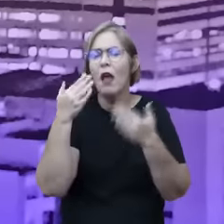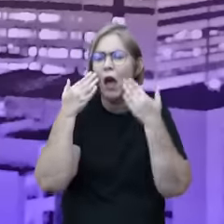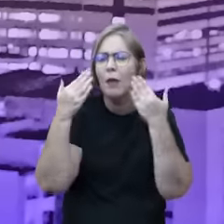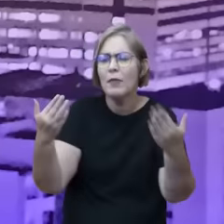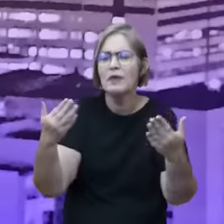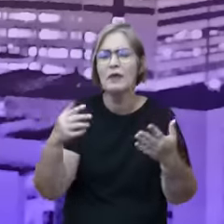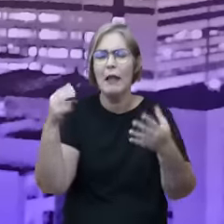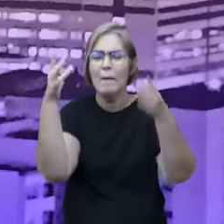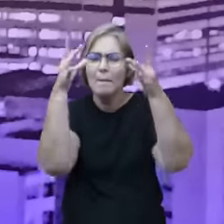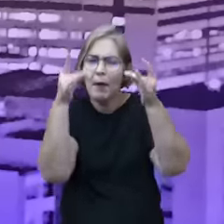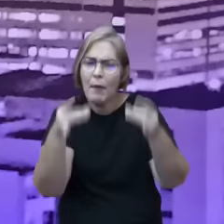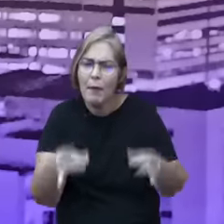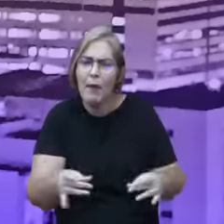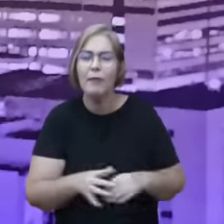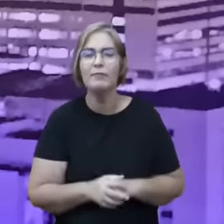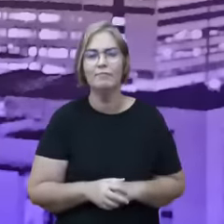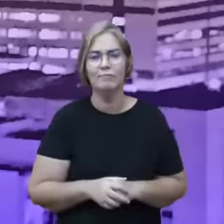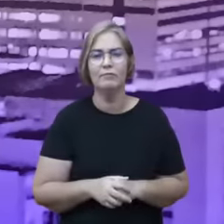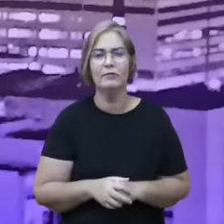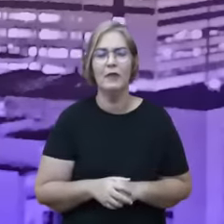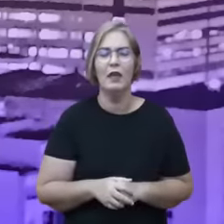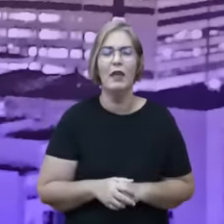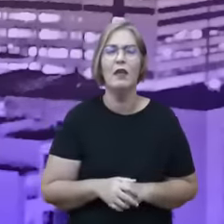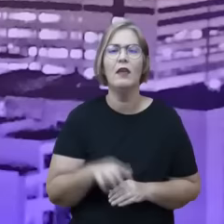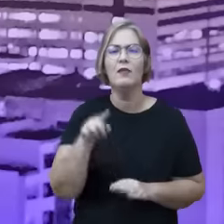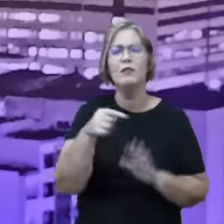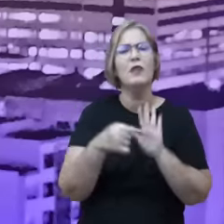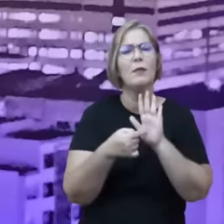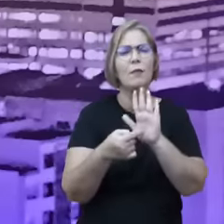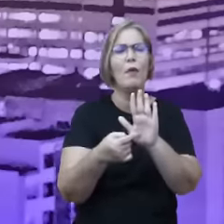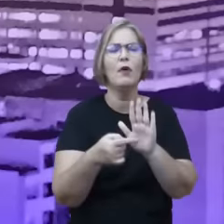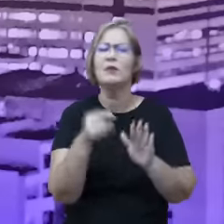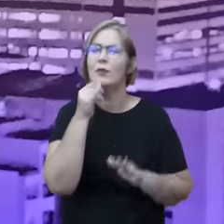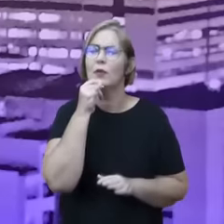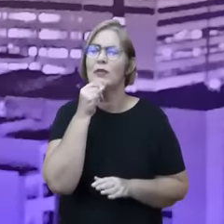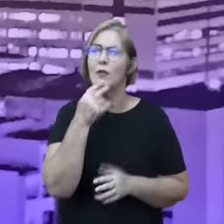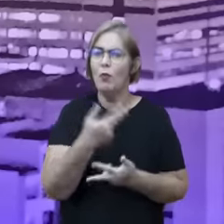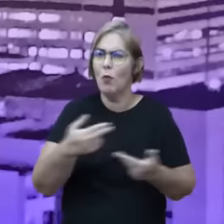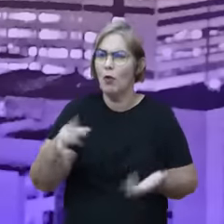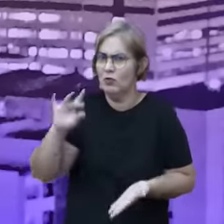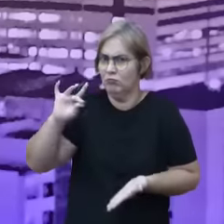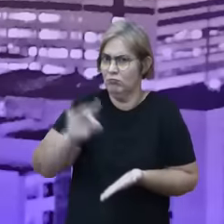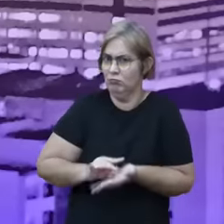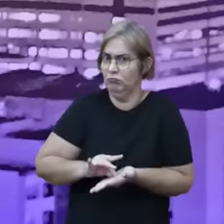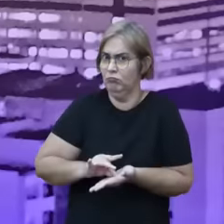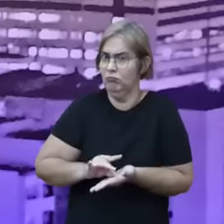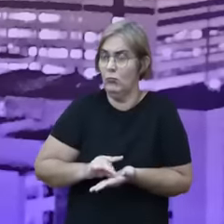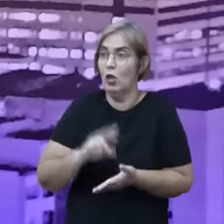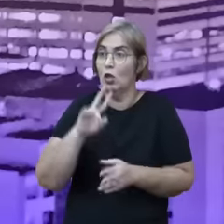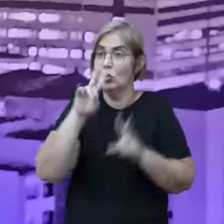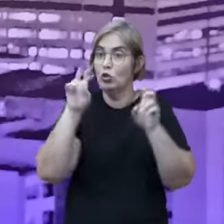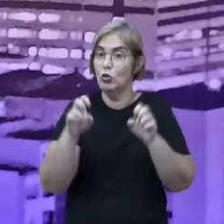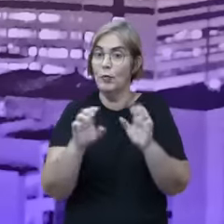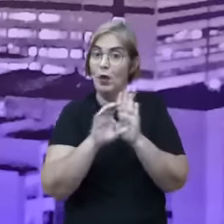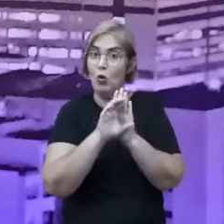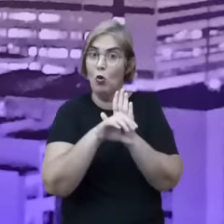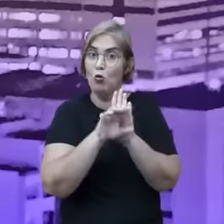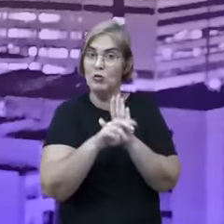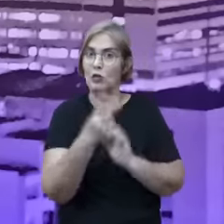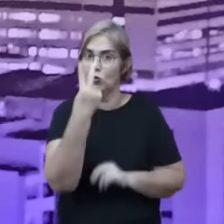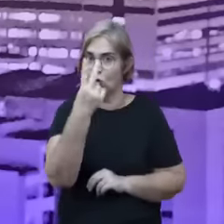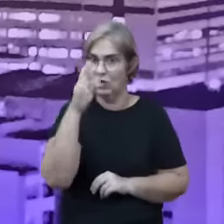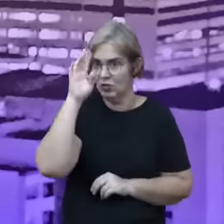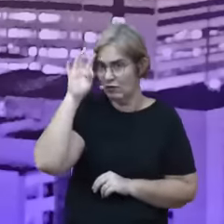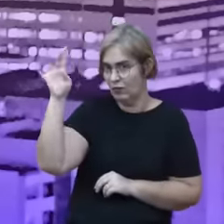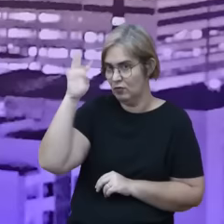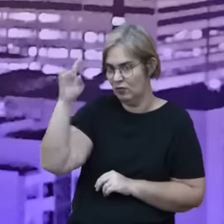relação que Caminho parece estabelecer de um modo bastante original entre dois conceitos importantes paraa filosofia.